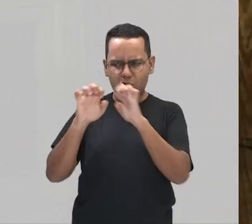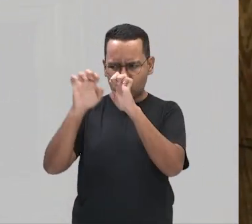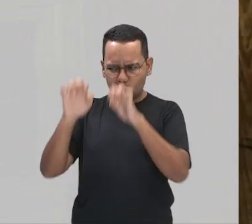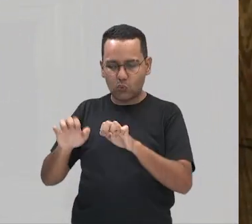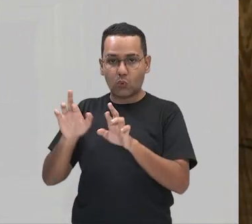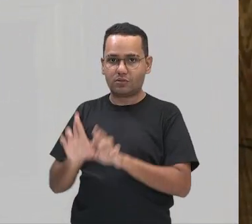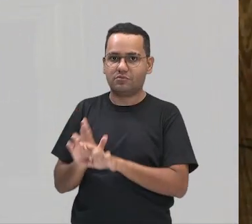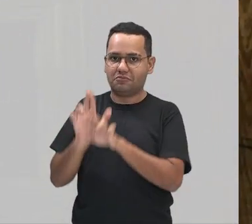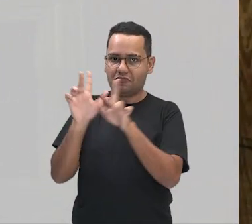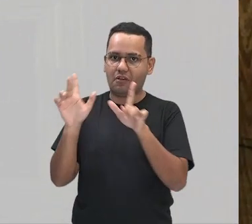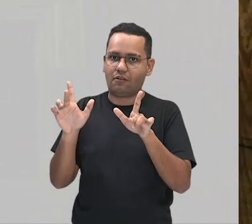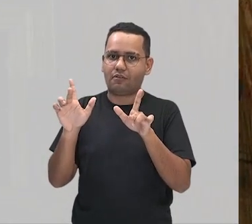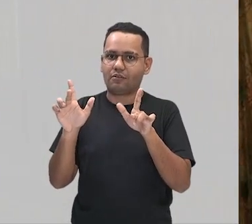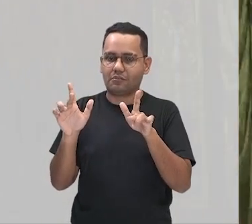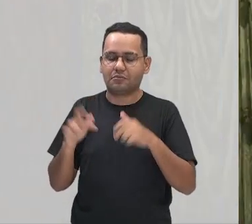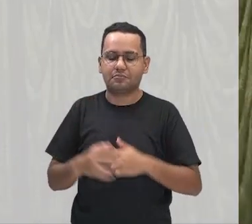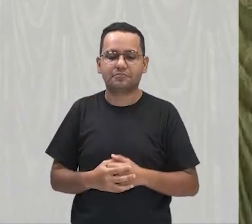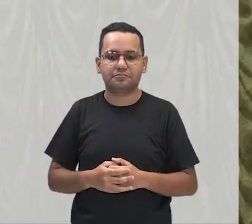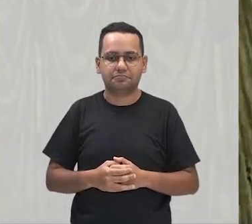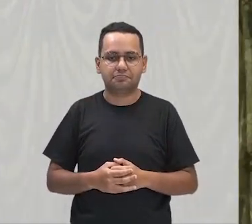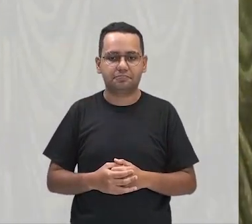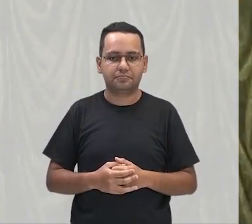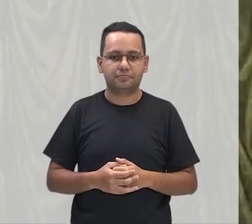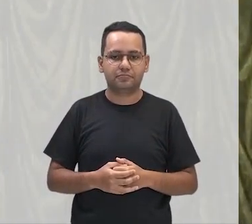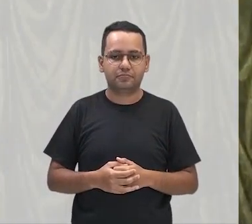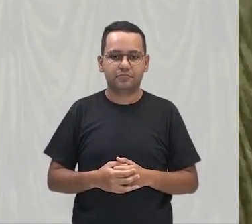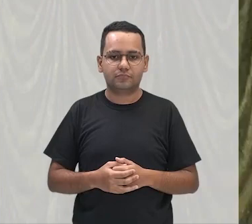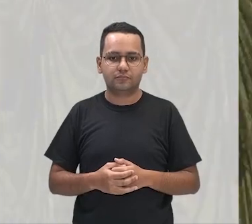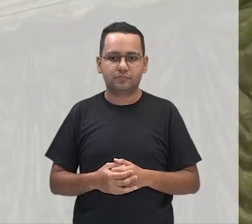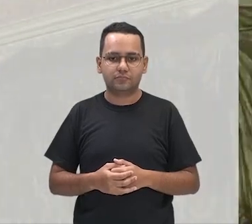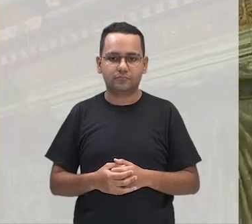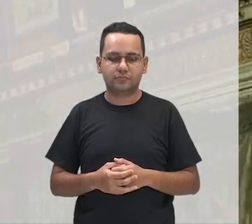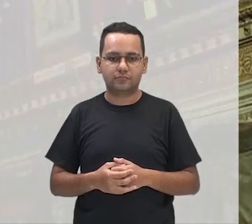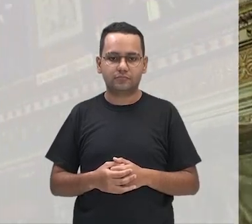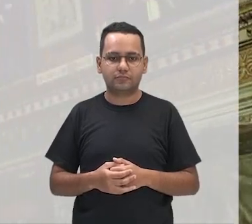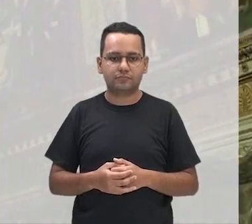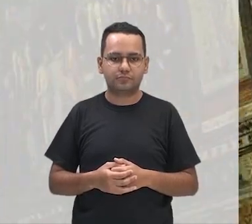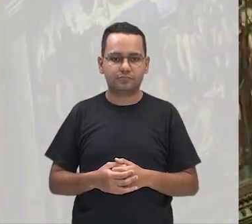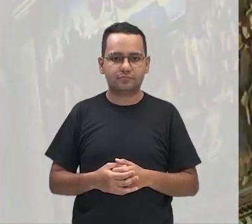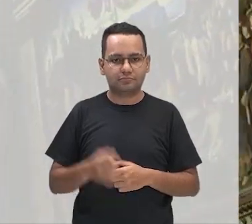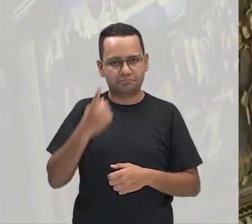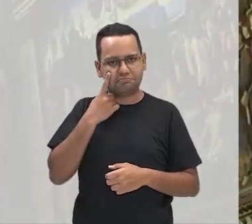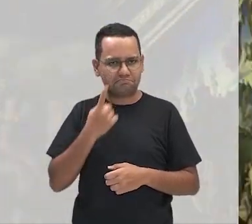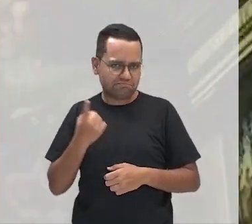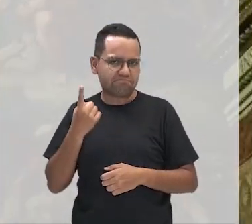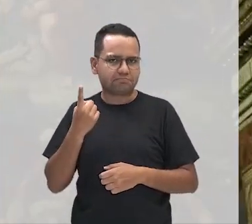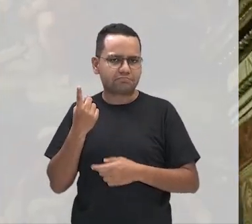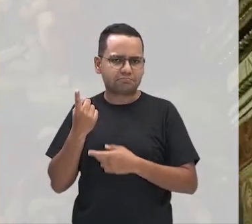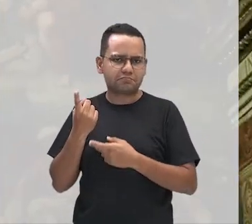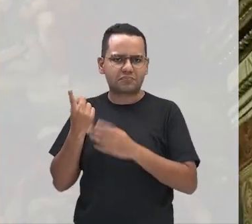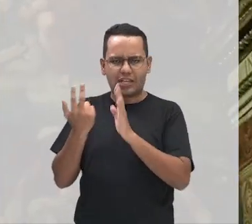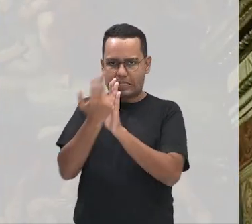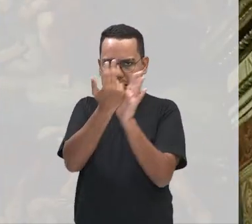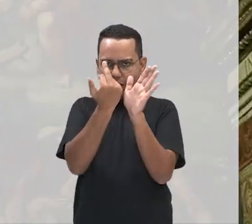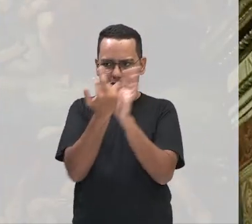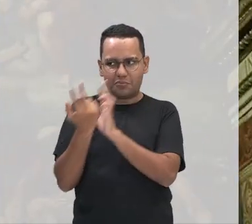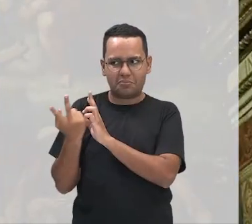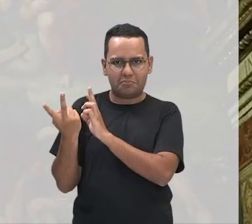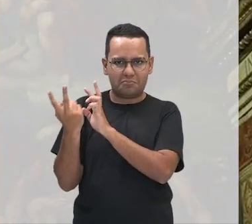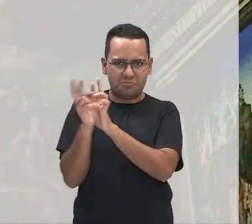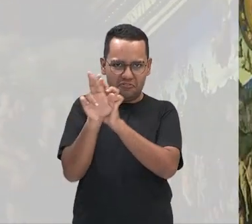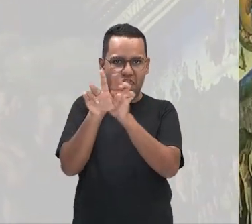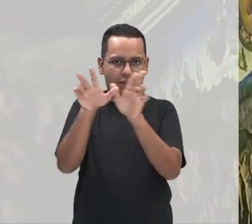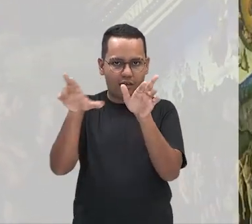na Capela Sistina do Museu do Vaticano. A gente já consegue perceber as pinturas, ó,